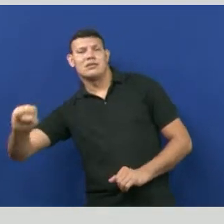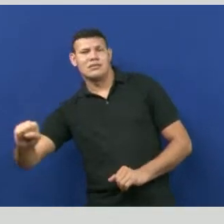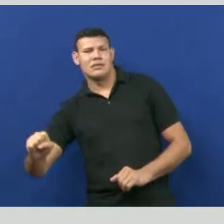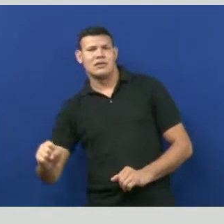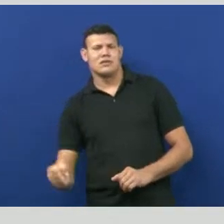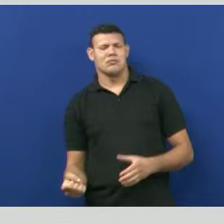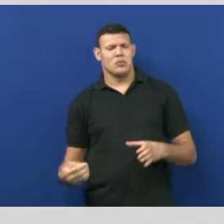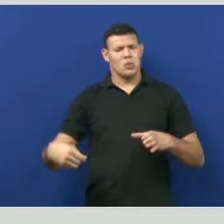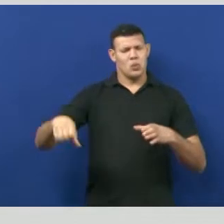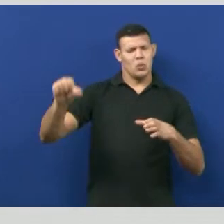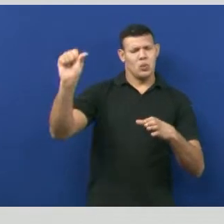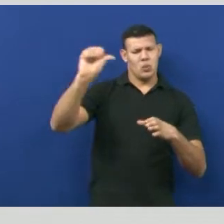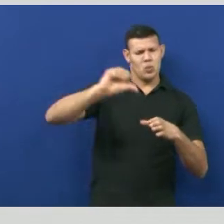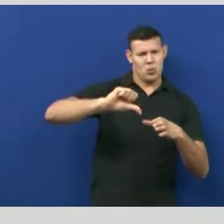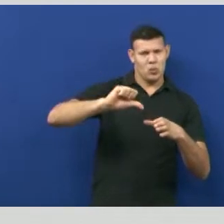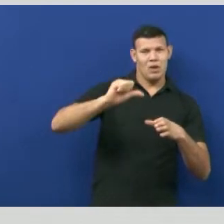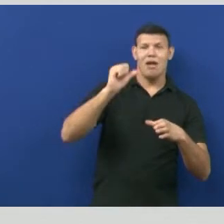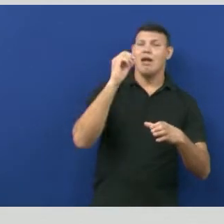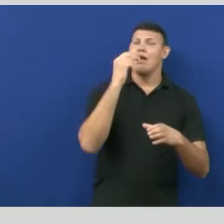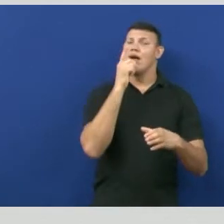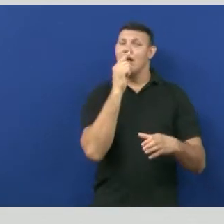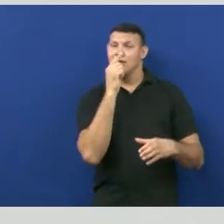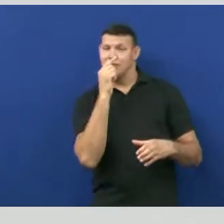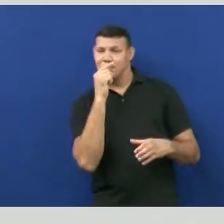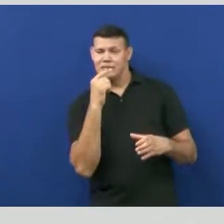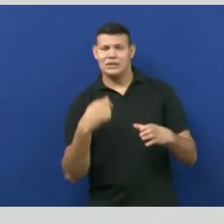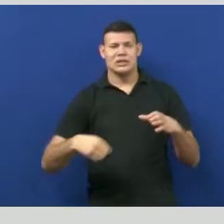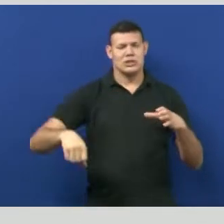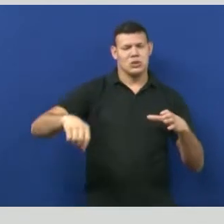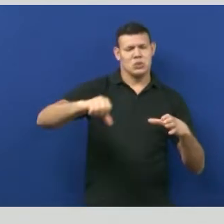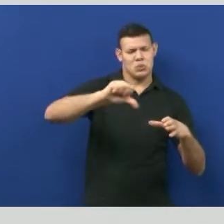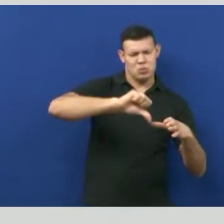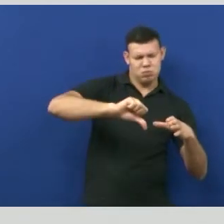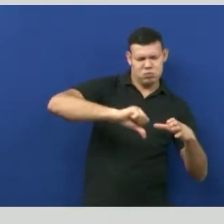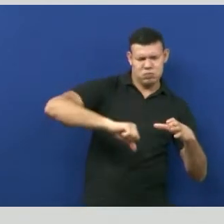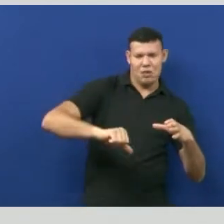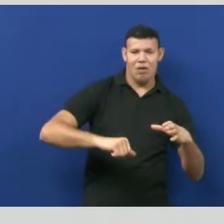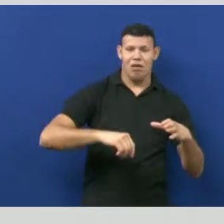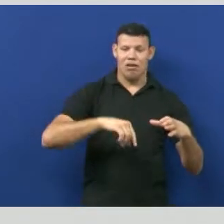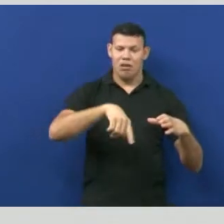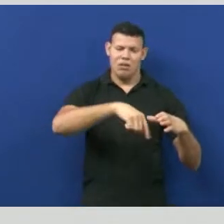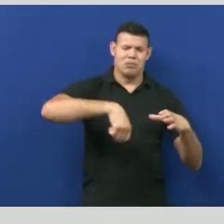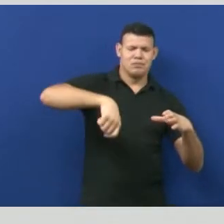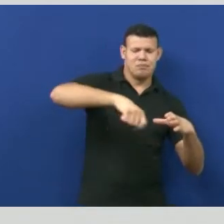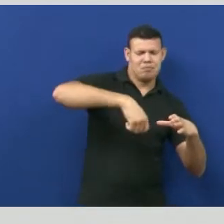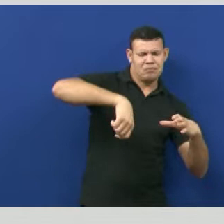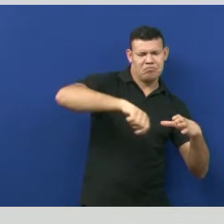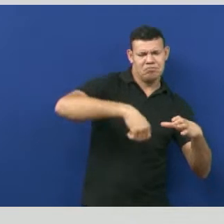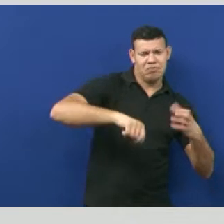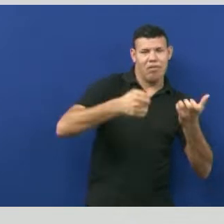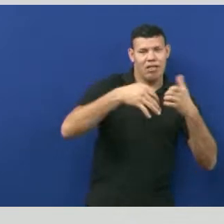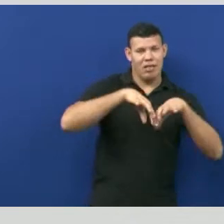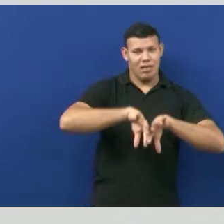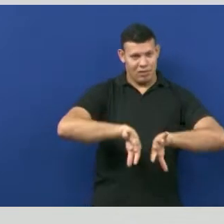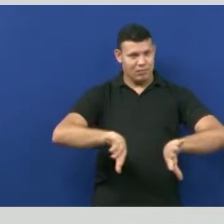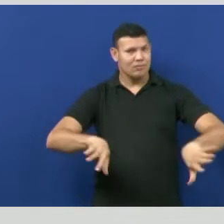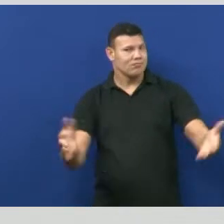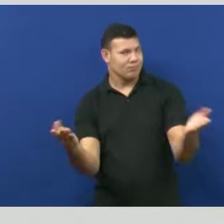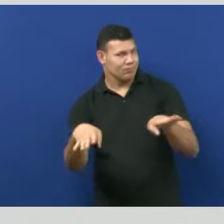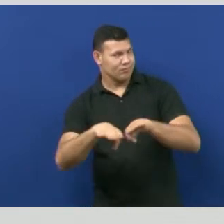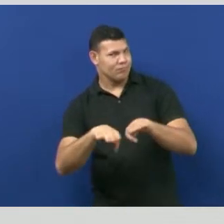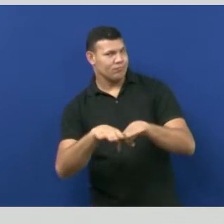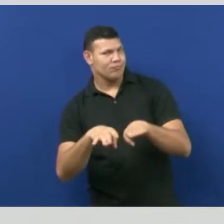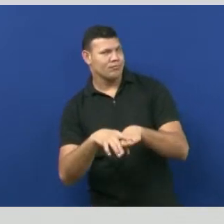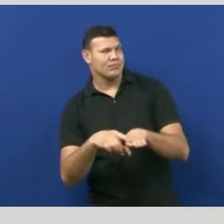dois elementos. O exemplo clássico aí é o NaCl, cloreto de sódio, mais conhecido por todos nós como sal